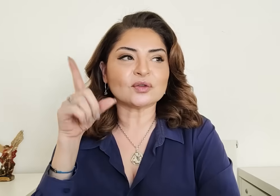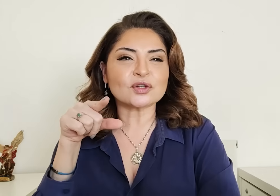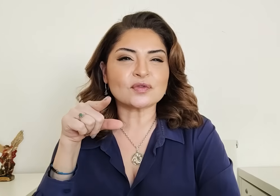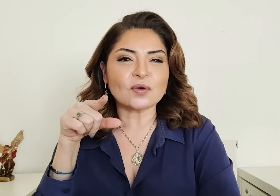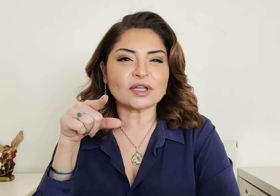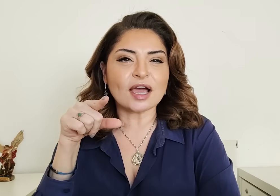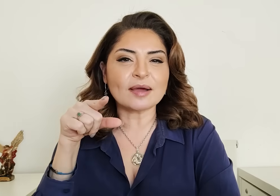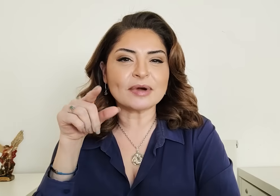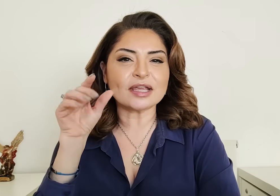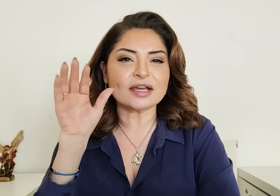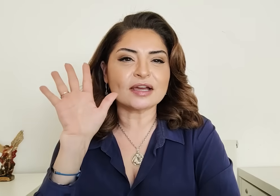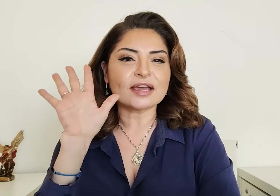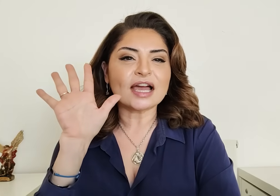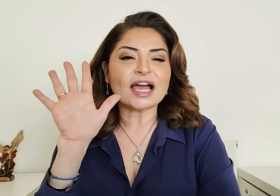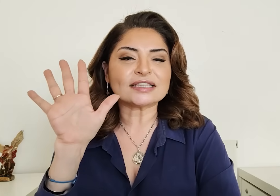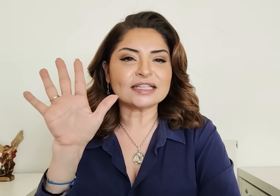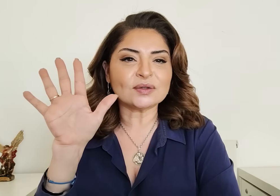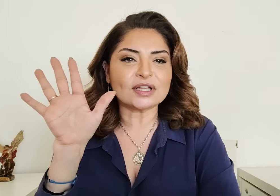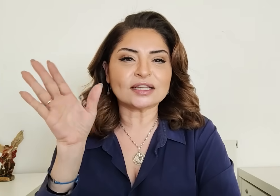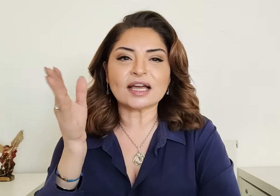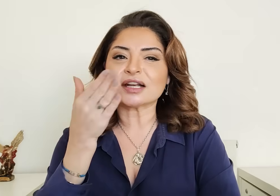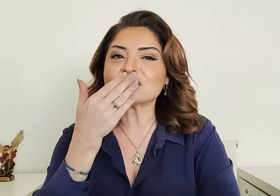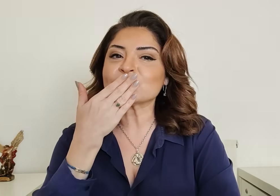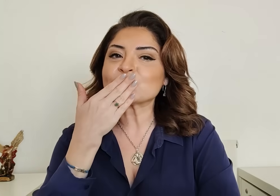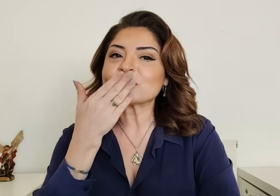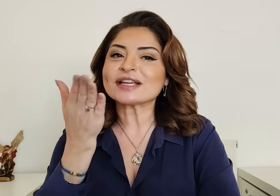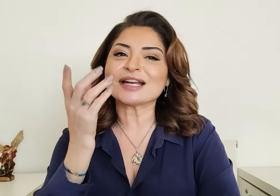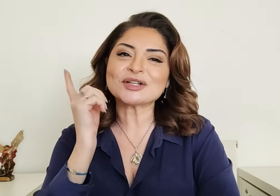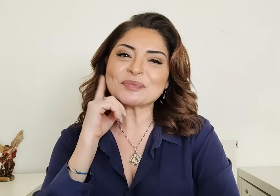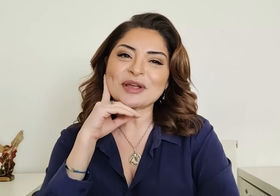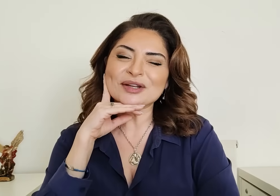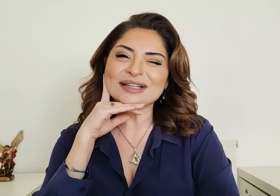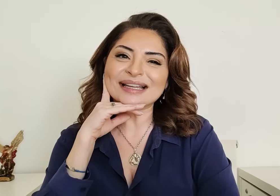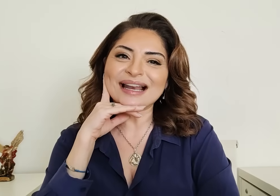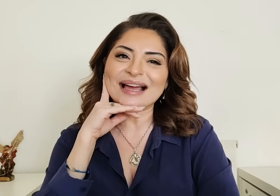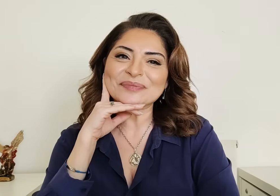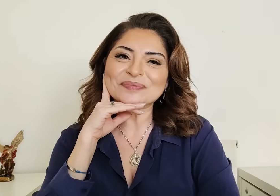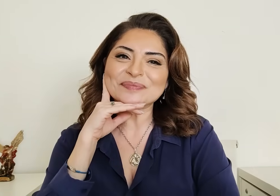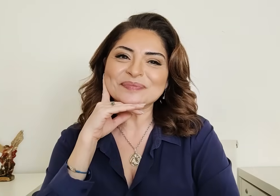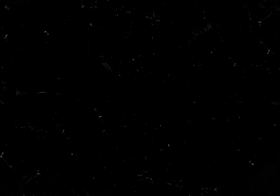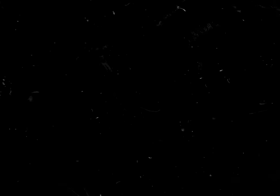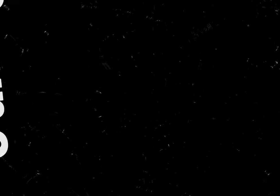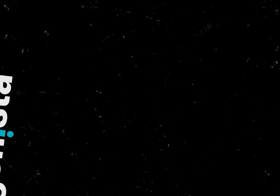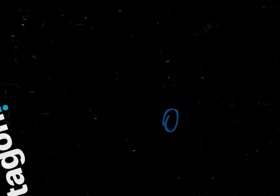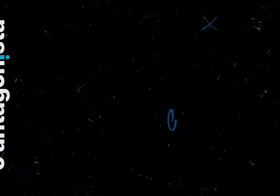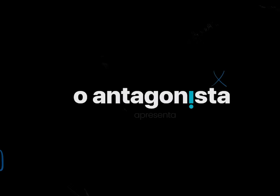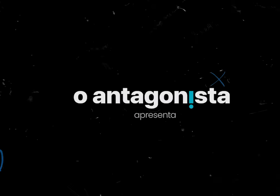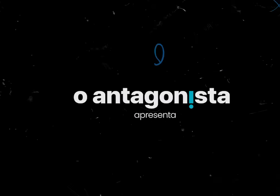mim. Tô de volta amanhã, às 5 da tarde. Grande beijo, até lá.